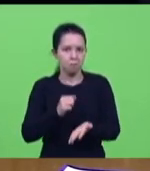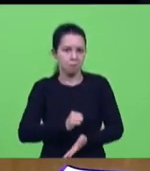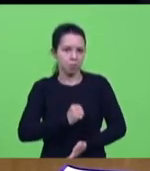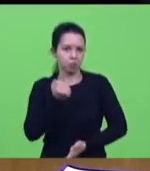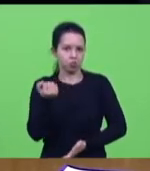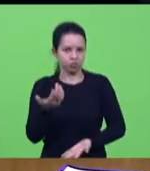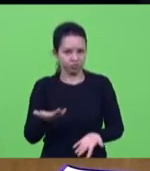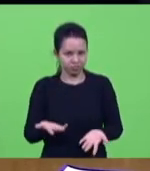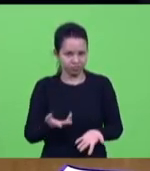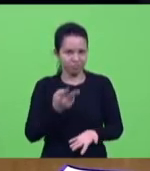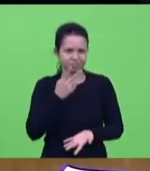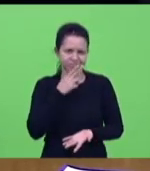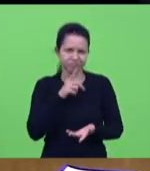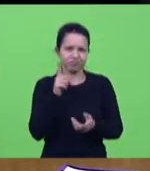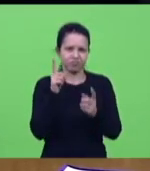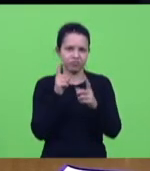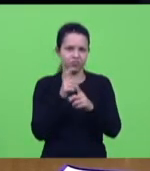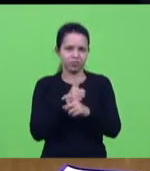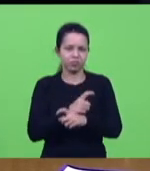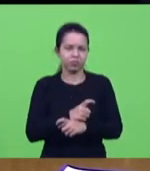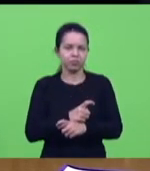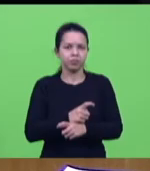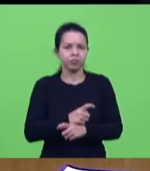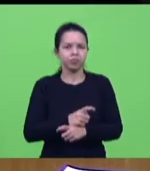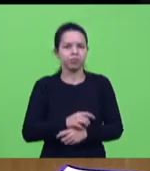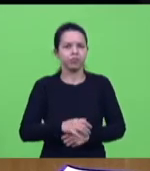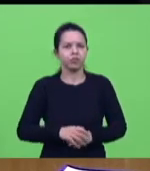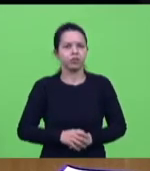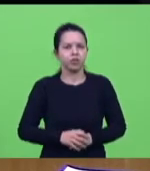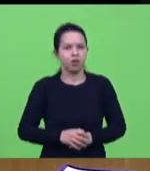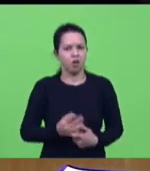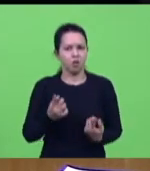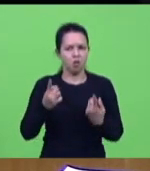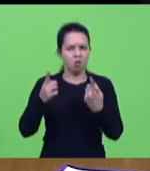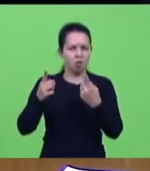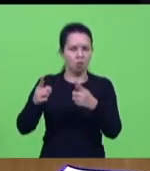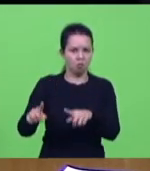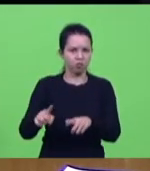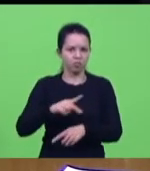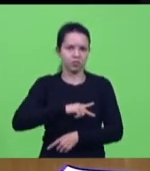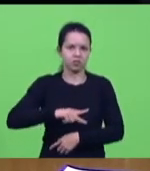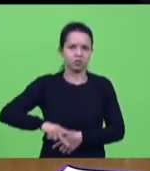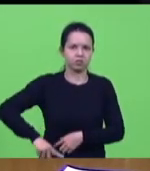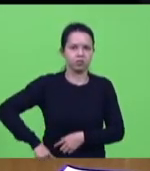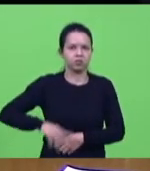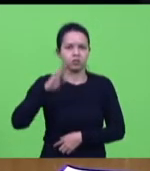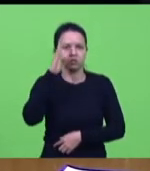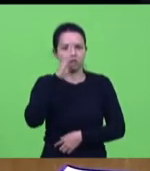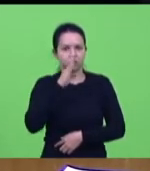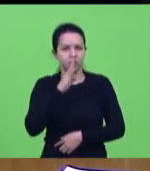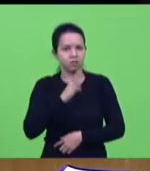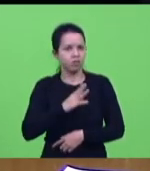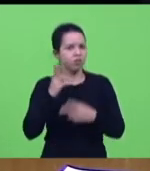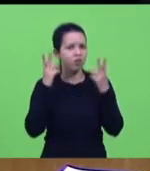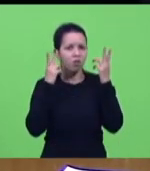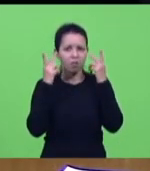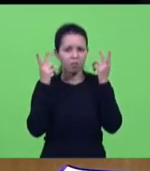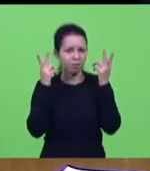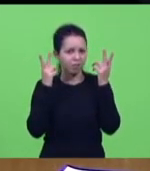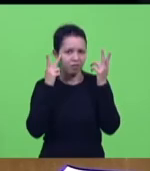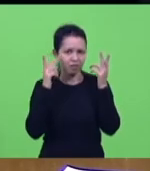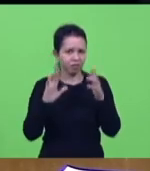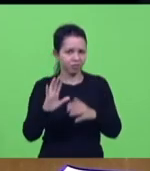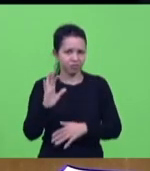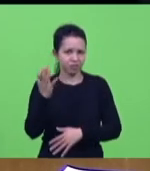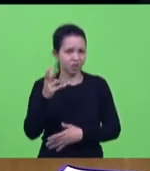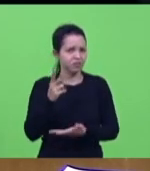meio complicada. Atos contra a presidente da República é algo totalmente natural e normal, e a gente sempre